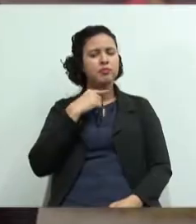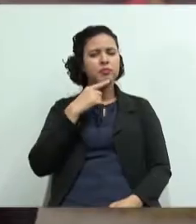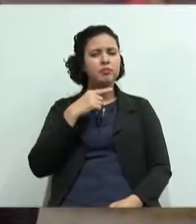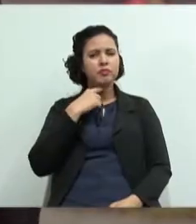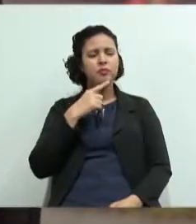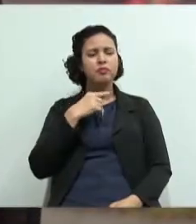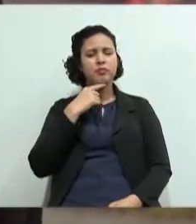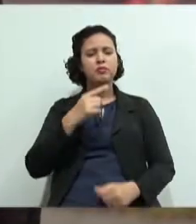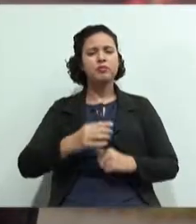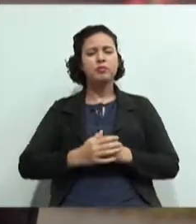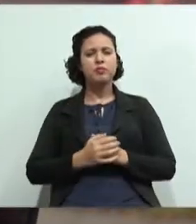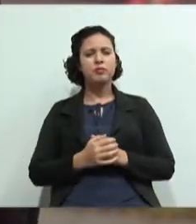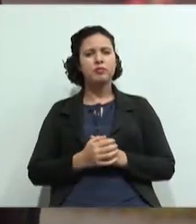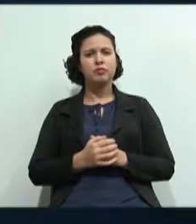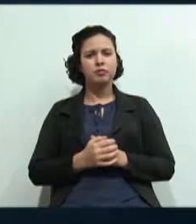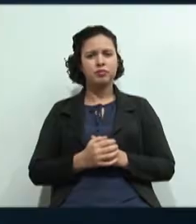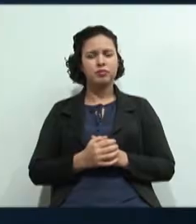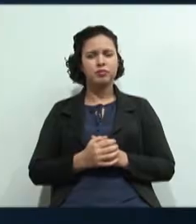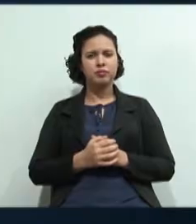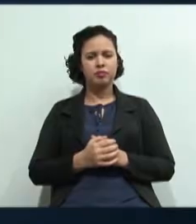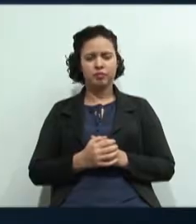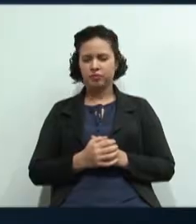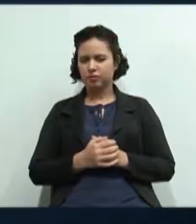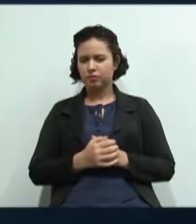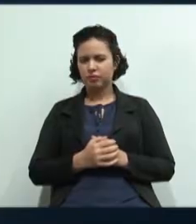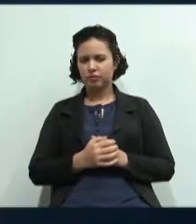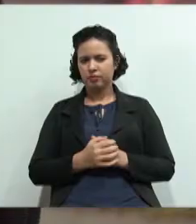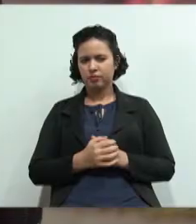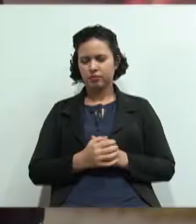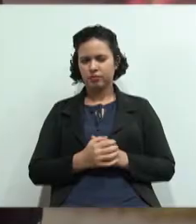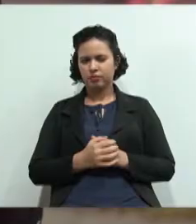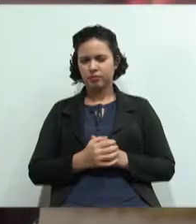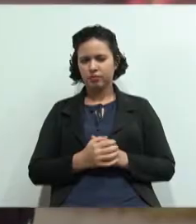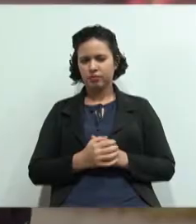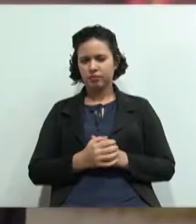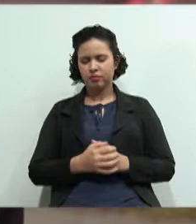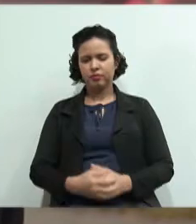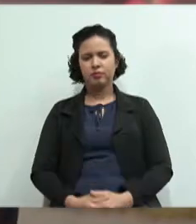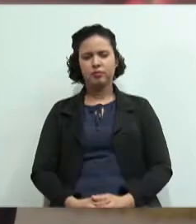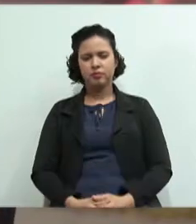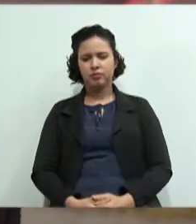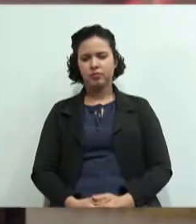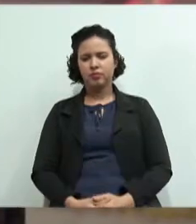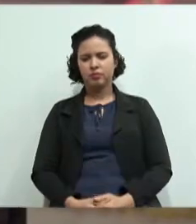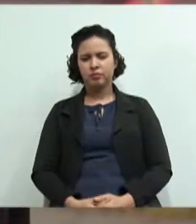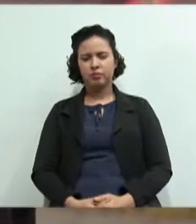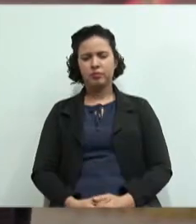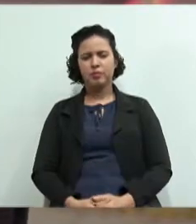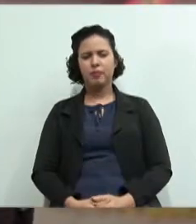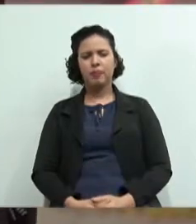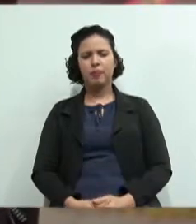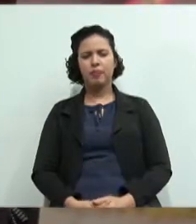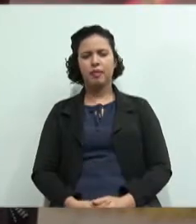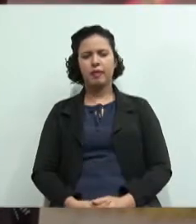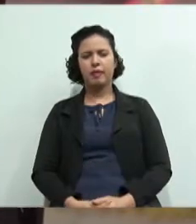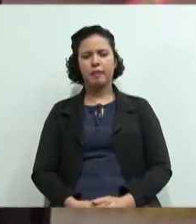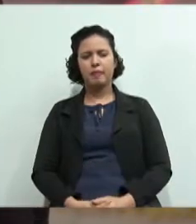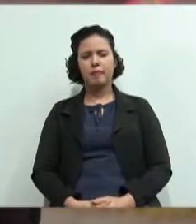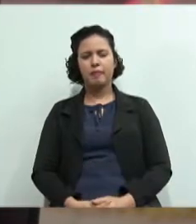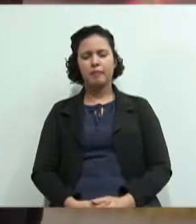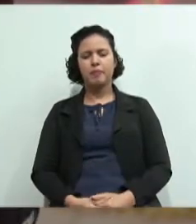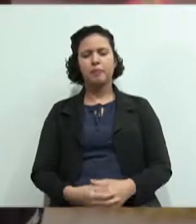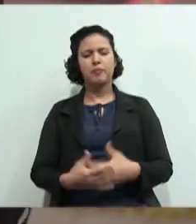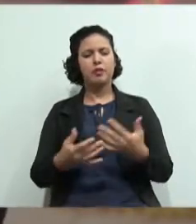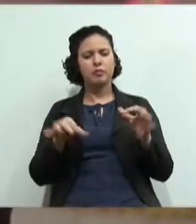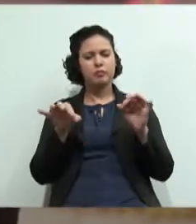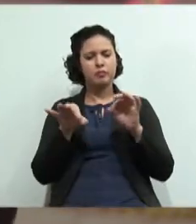lan house, tô sabendo. Eu sei o que tá comendo teu dinheiro, rapaz. É X tudo do Zé, todo fim de semana tu tá lá que eu tô ligado, que eu passo lá, tu tá lá se acabando.